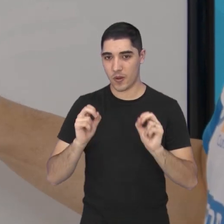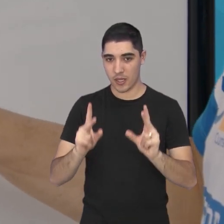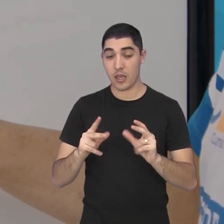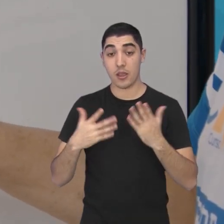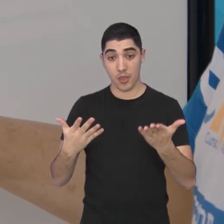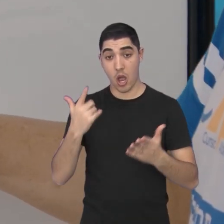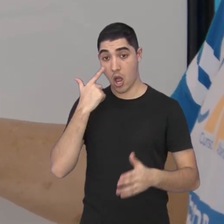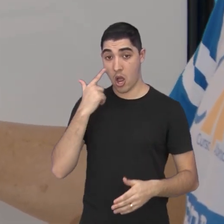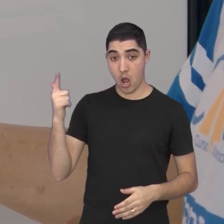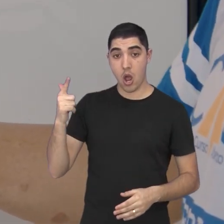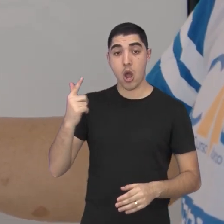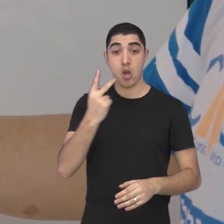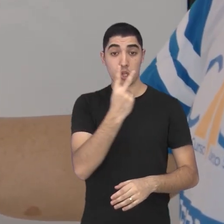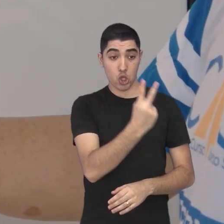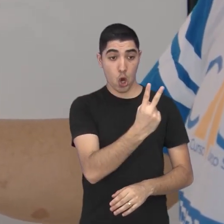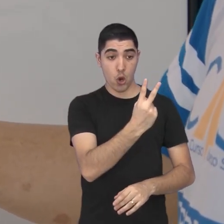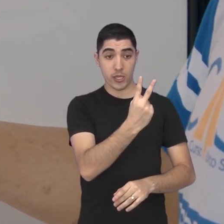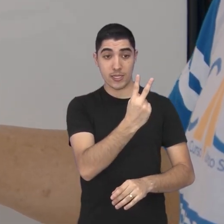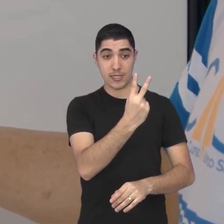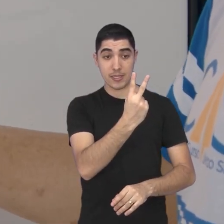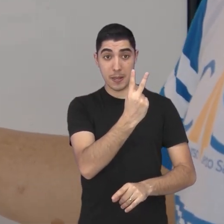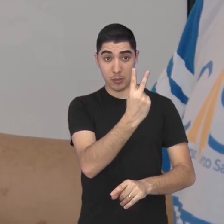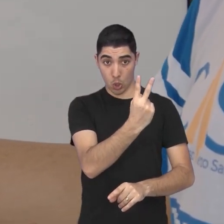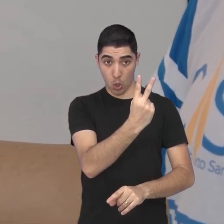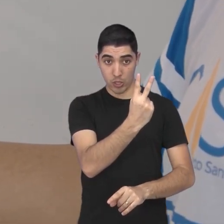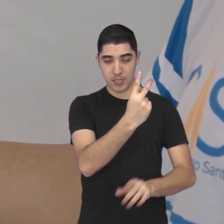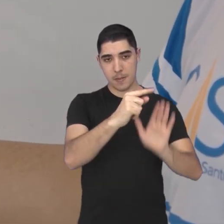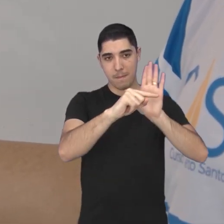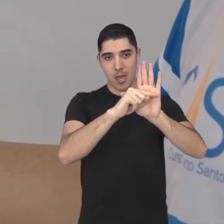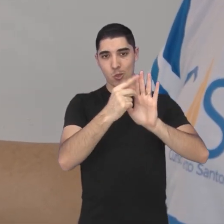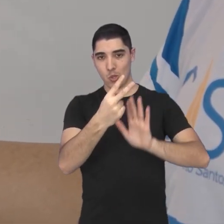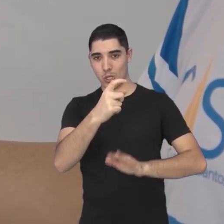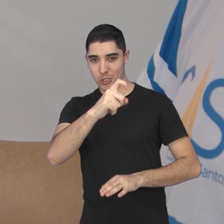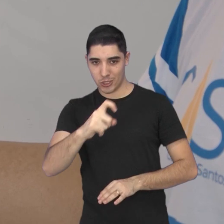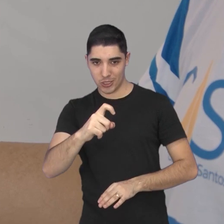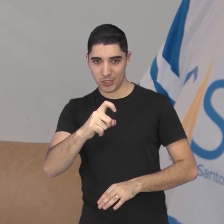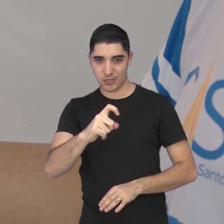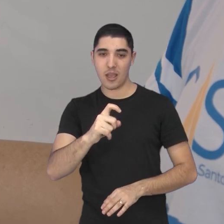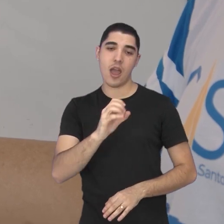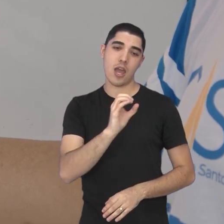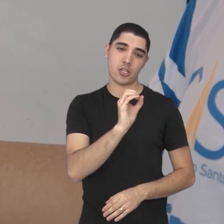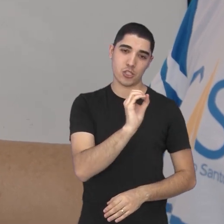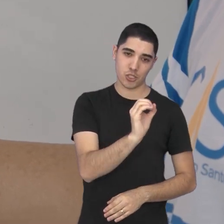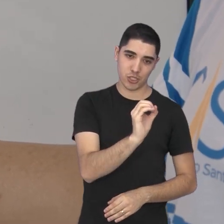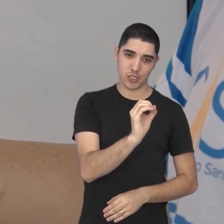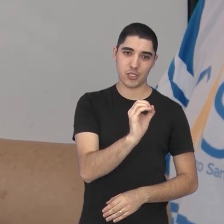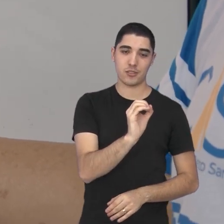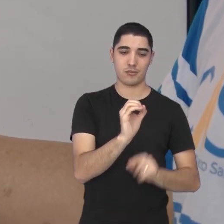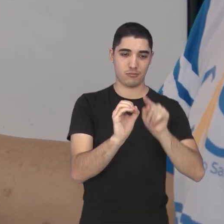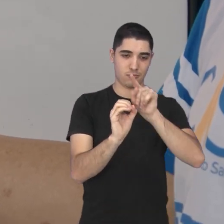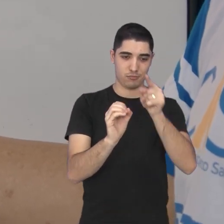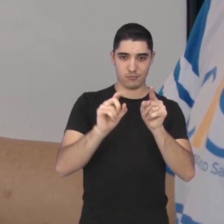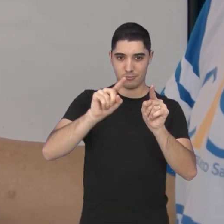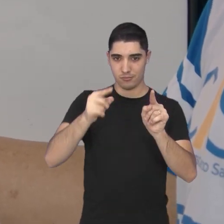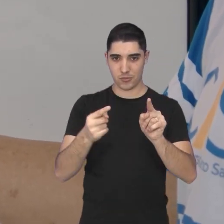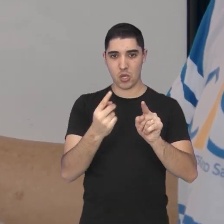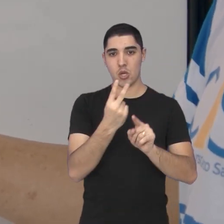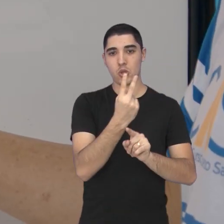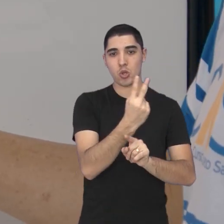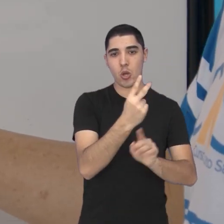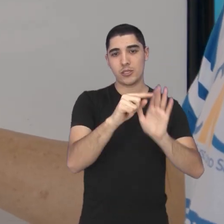Okay? Colocando aqui o x em evidência, vai ser assim, ó, x que multiplica 2 menos